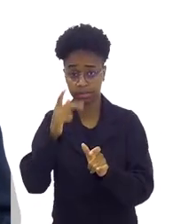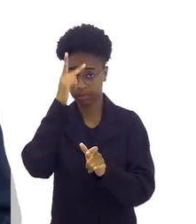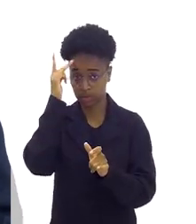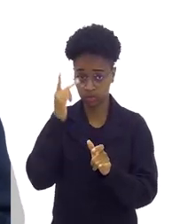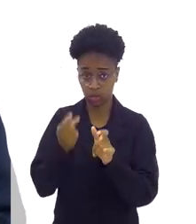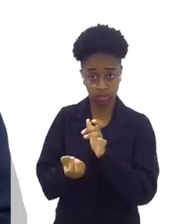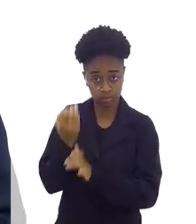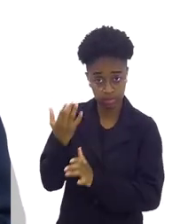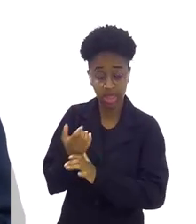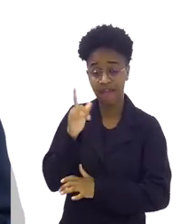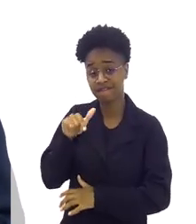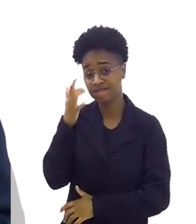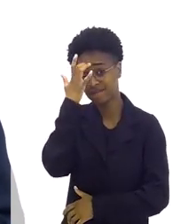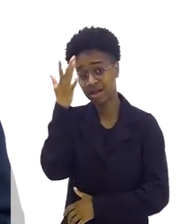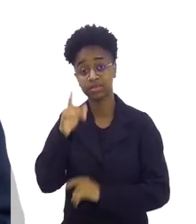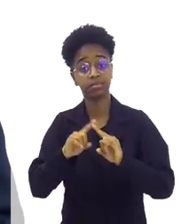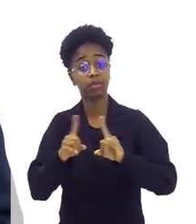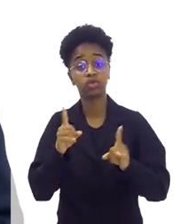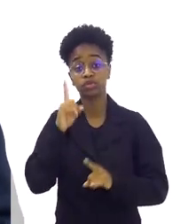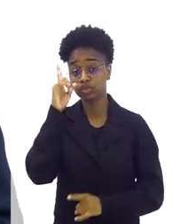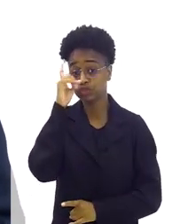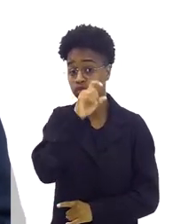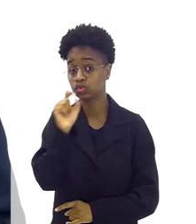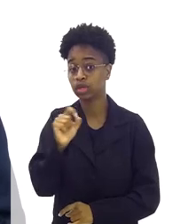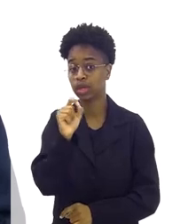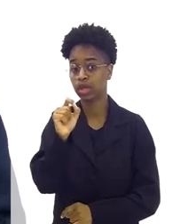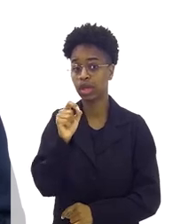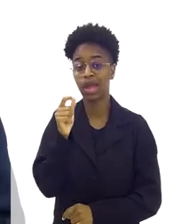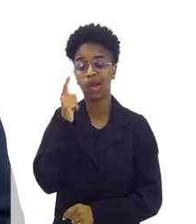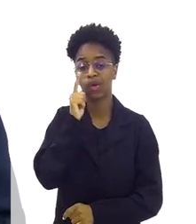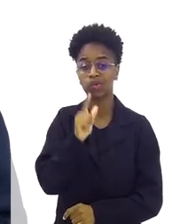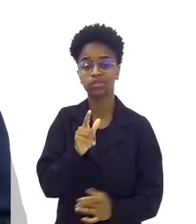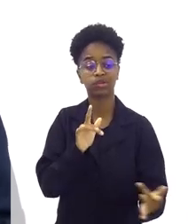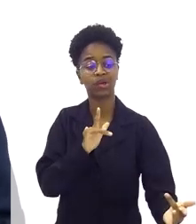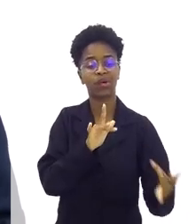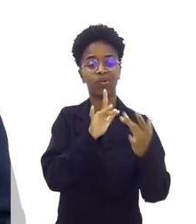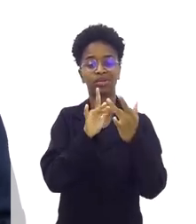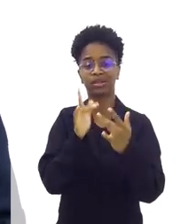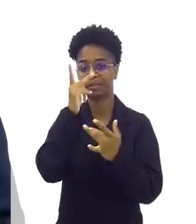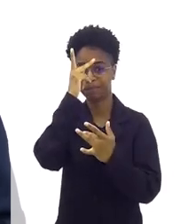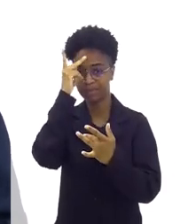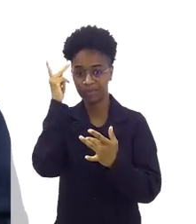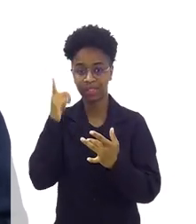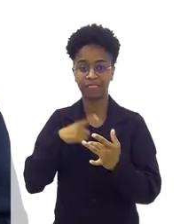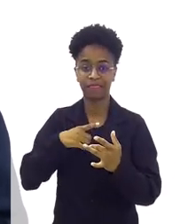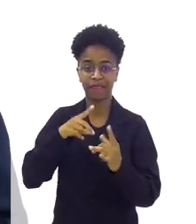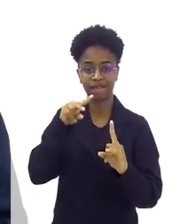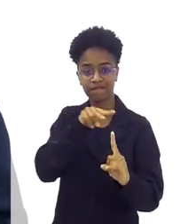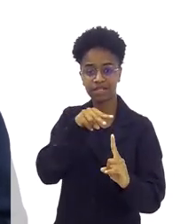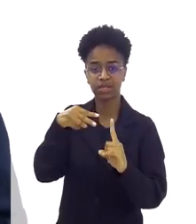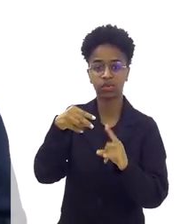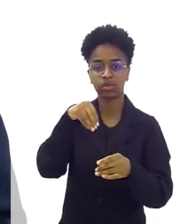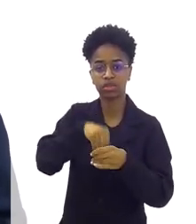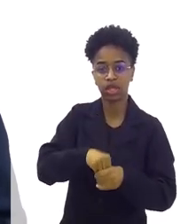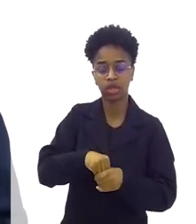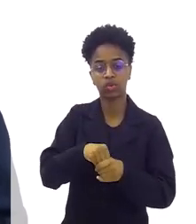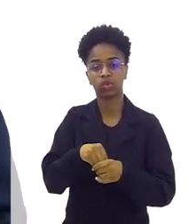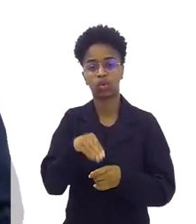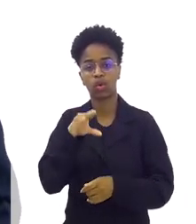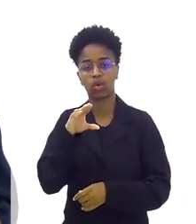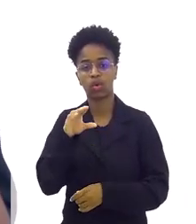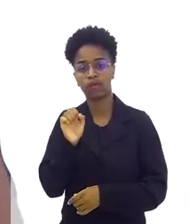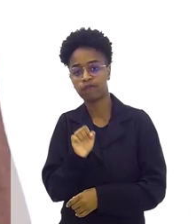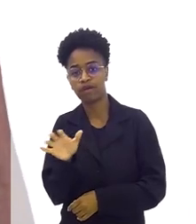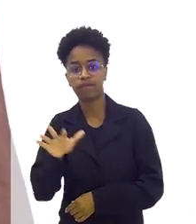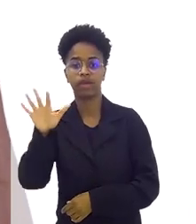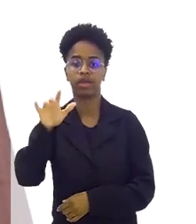é fácil. O mais difícil é falar com o desenvolvedor que tenha uma visão de dentro de uma comunidade, de